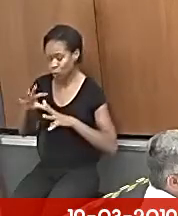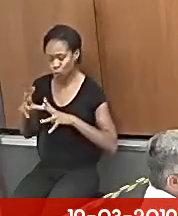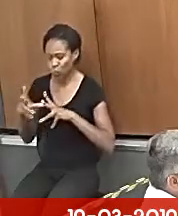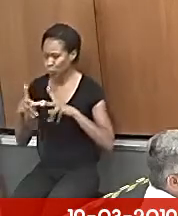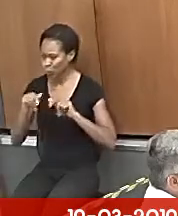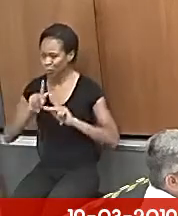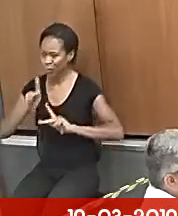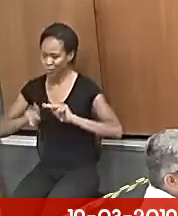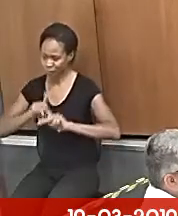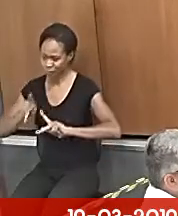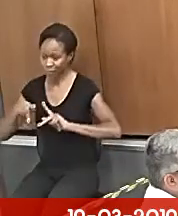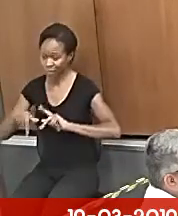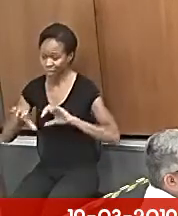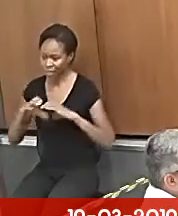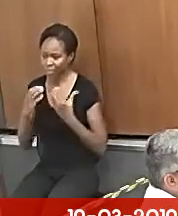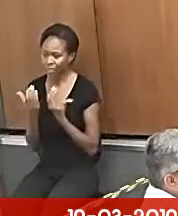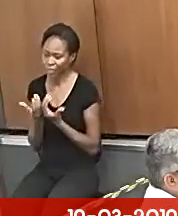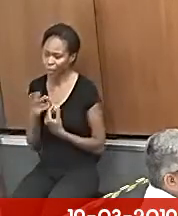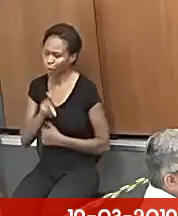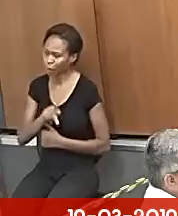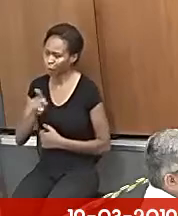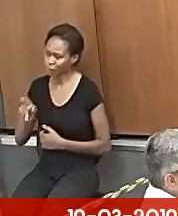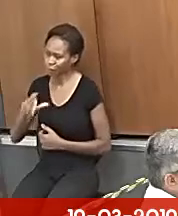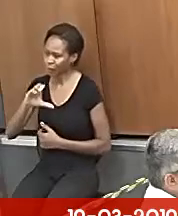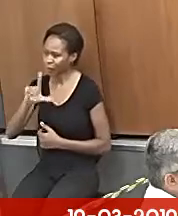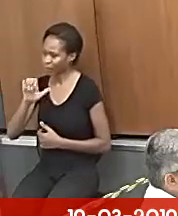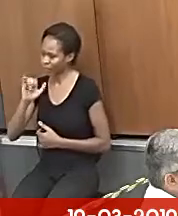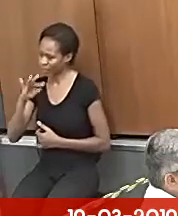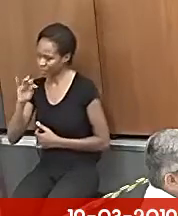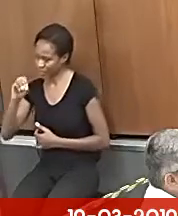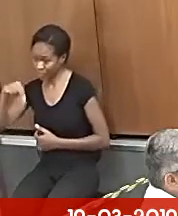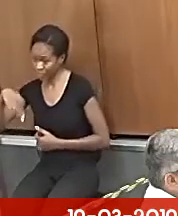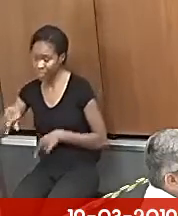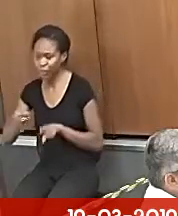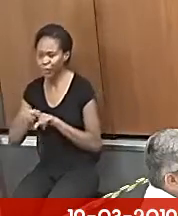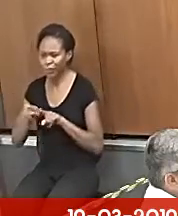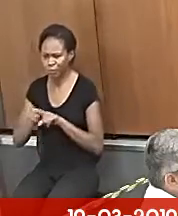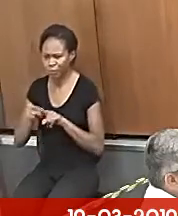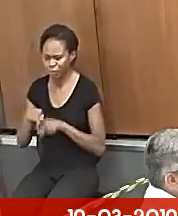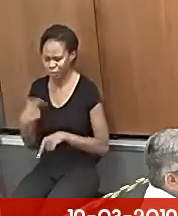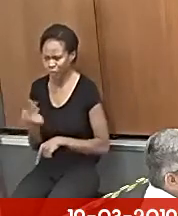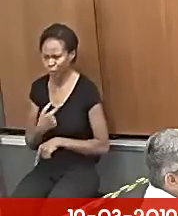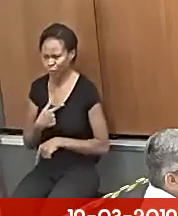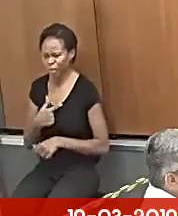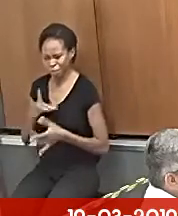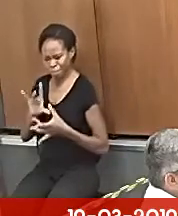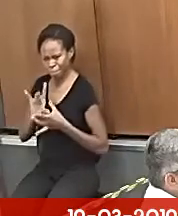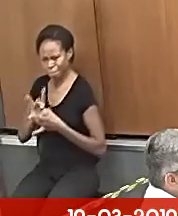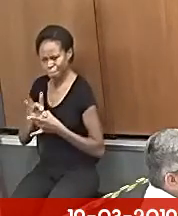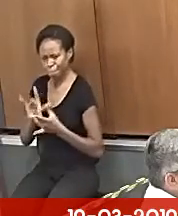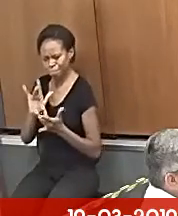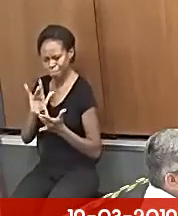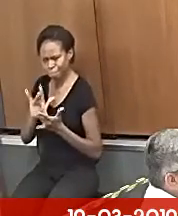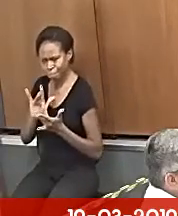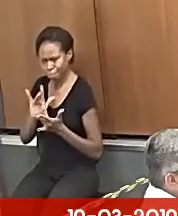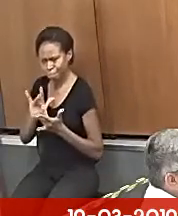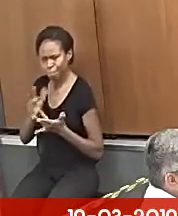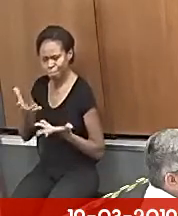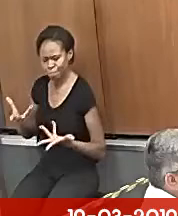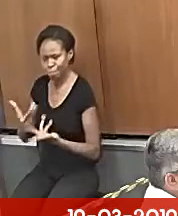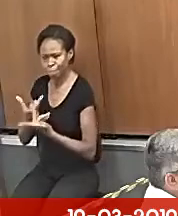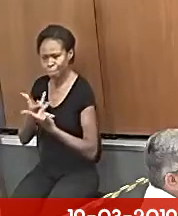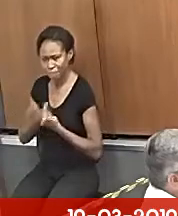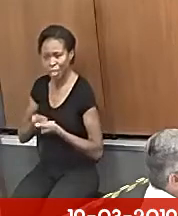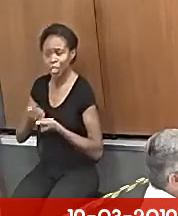dessa comissão professor clemente essa pessoa ímpar a gente tem uma sintonia grande com a caminhada religiosa é professor clay